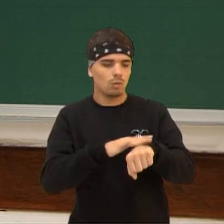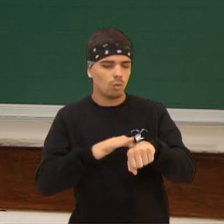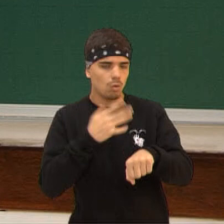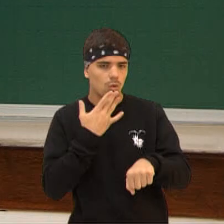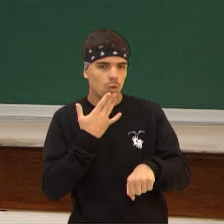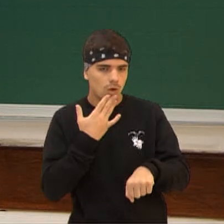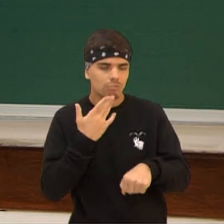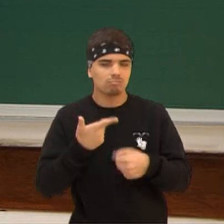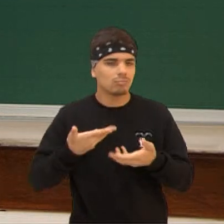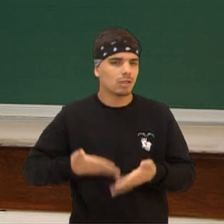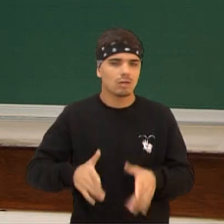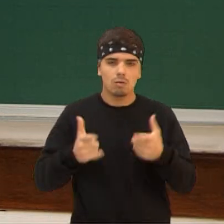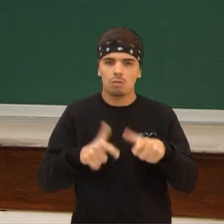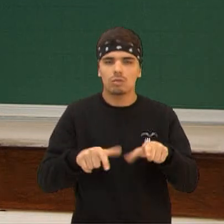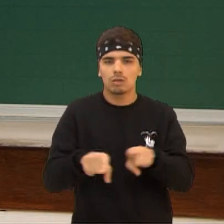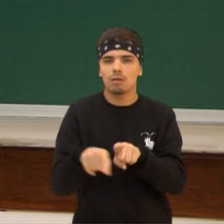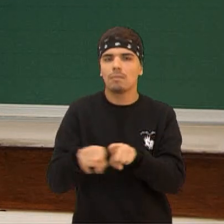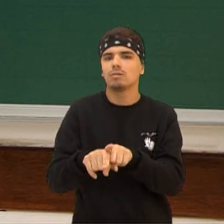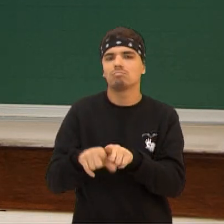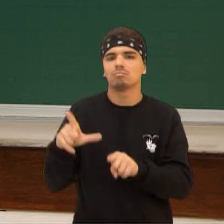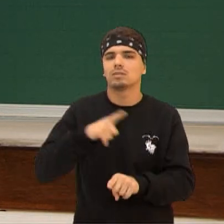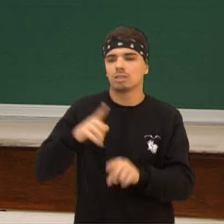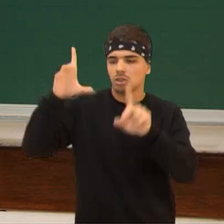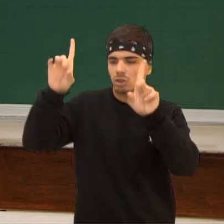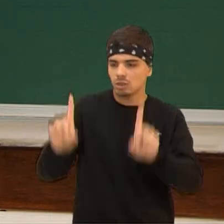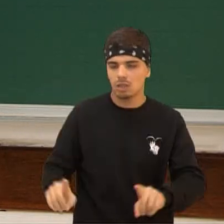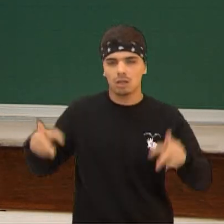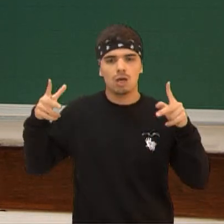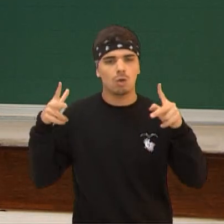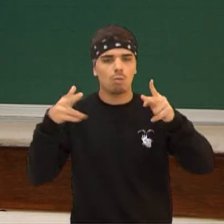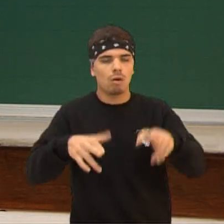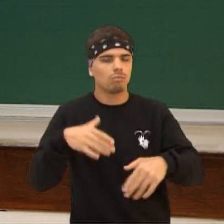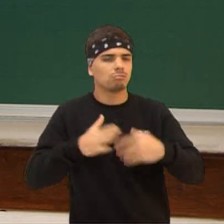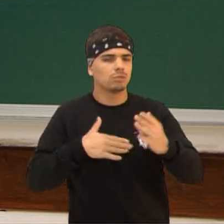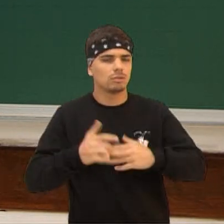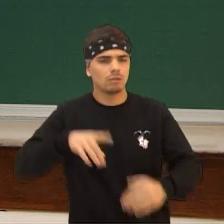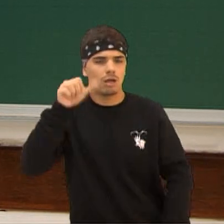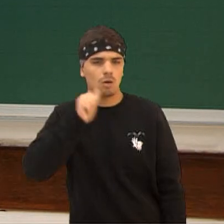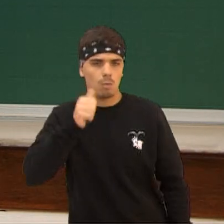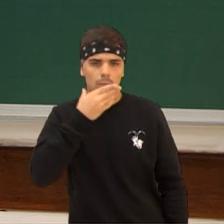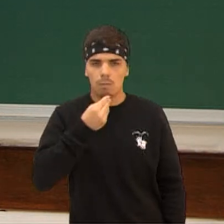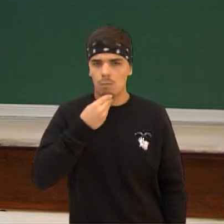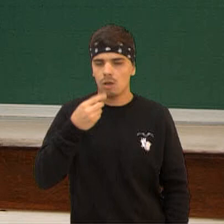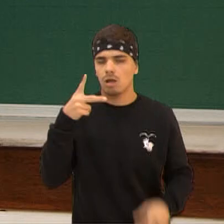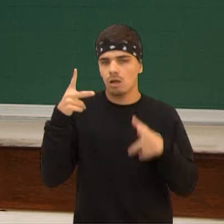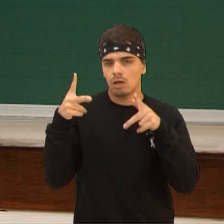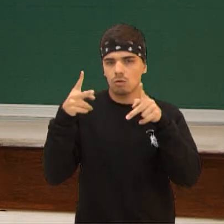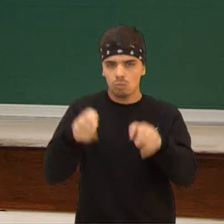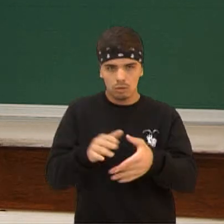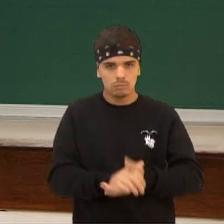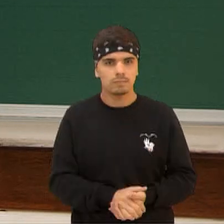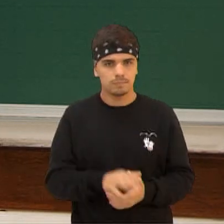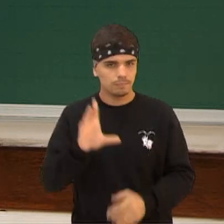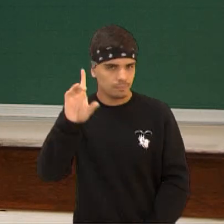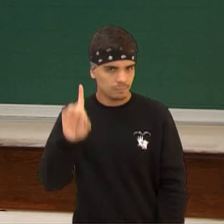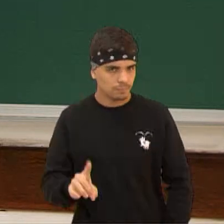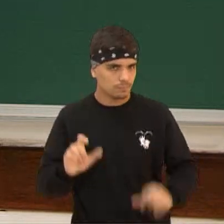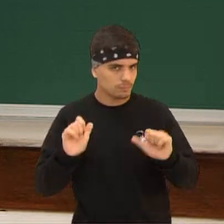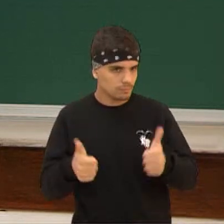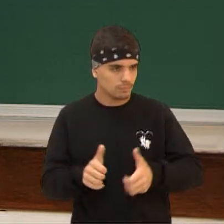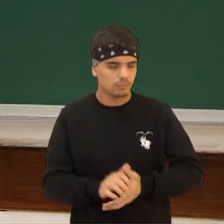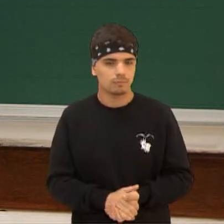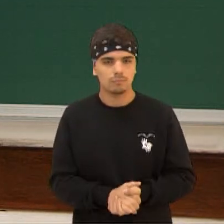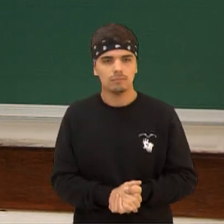raça, somos todos iguais e temos os mesmos direitos. Não importa se você é homem, se você é mulher, temos todos os mesmos direitos,